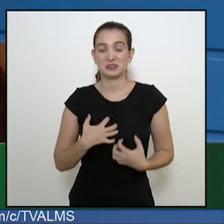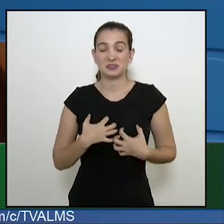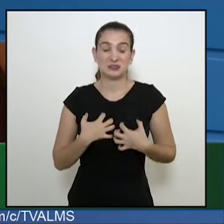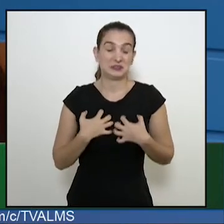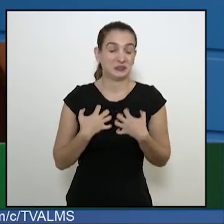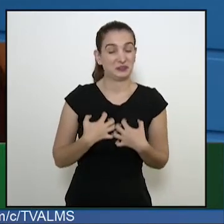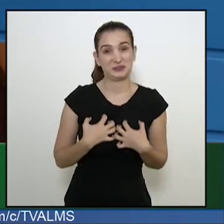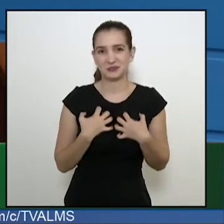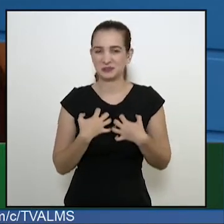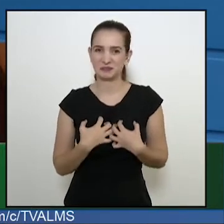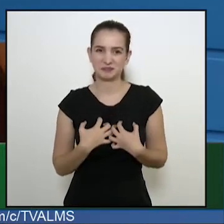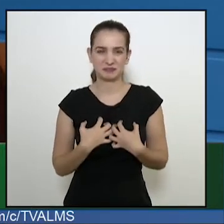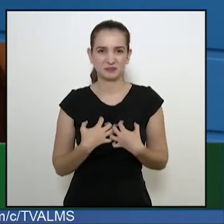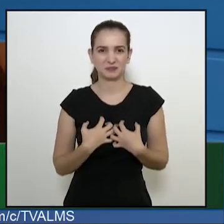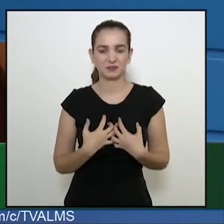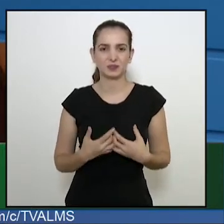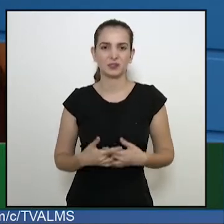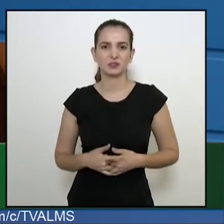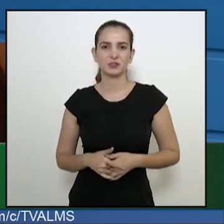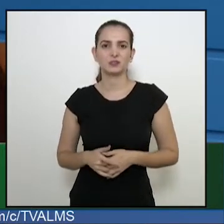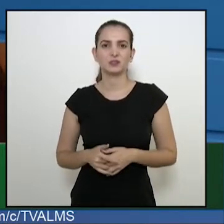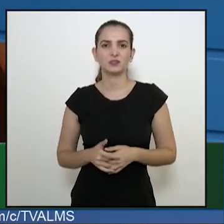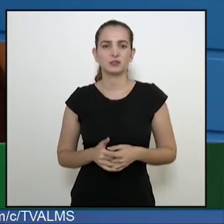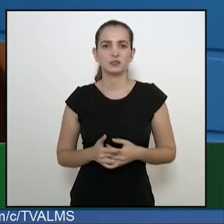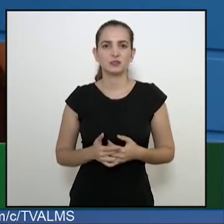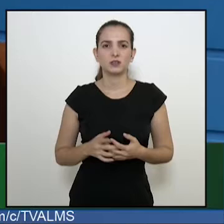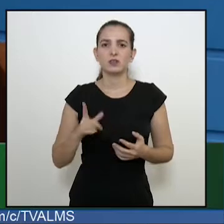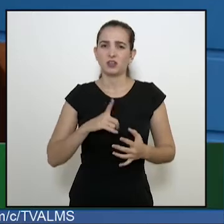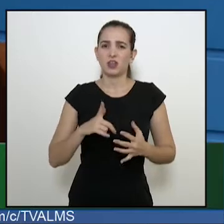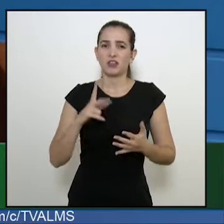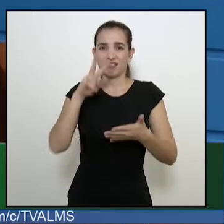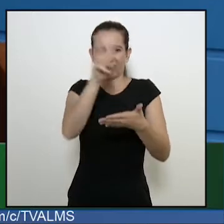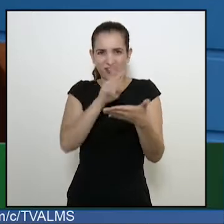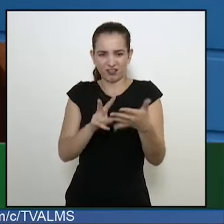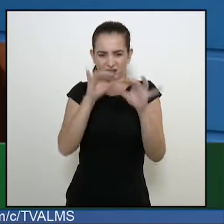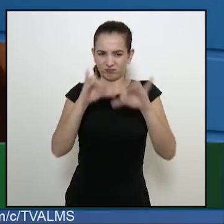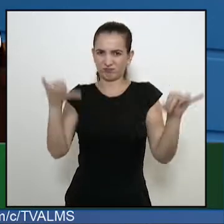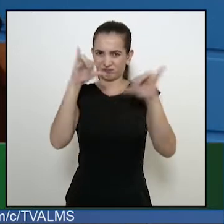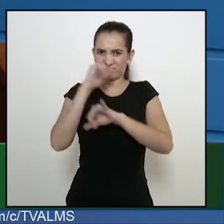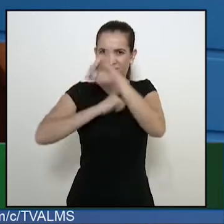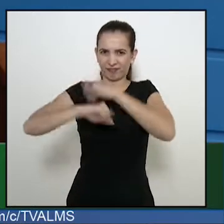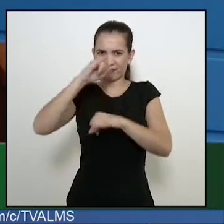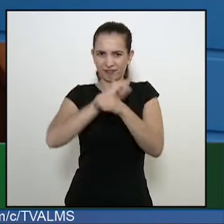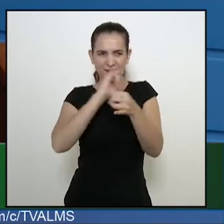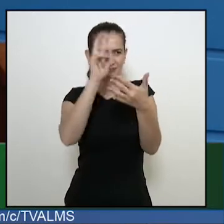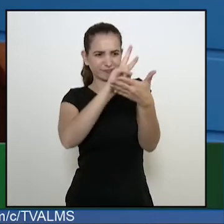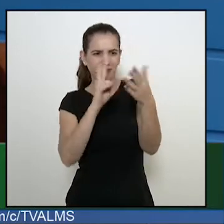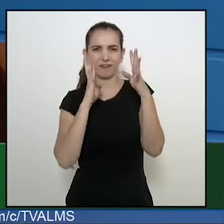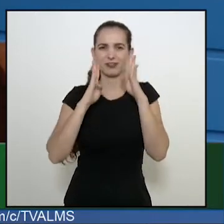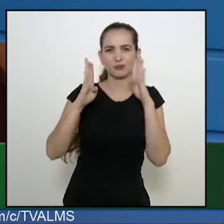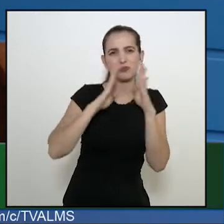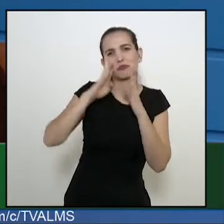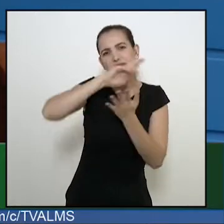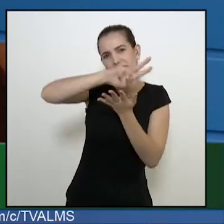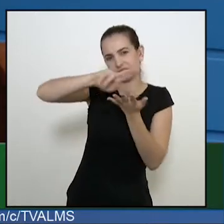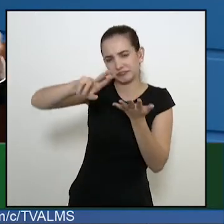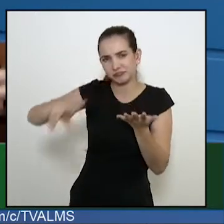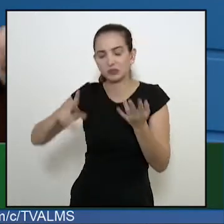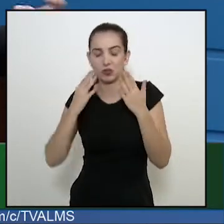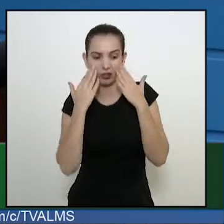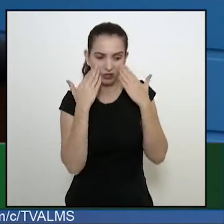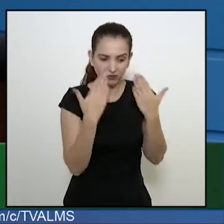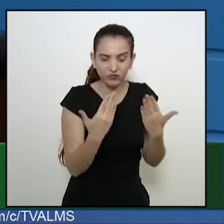nojo ler determinadas notícias que as pessoas inventam, factoides,